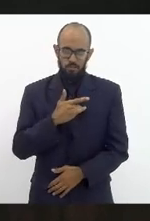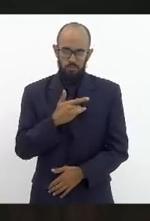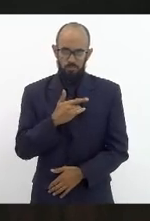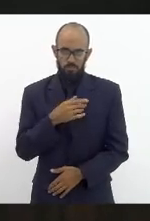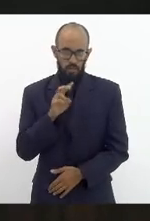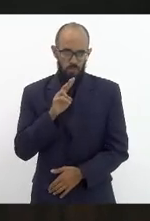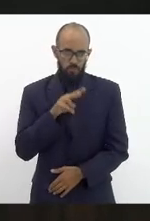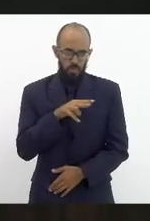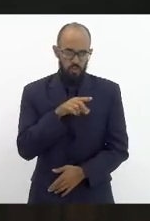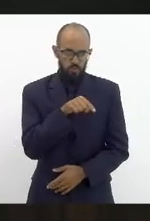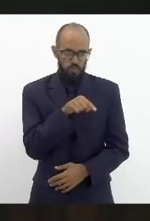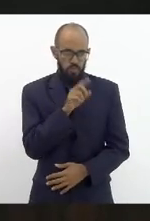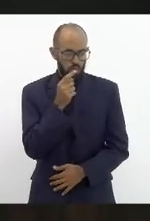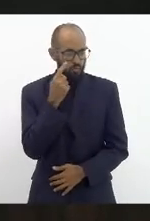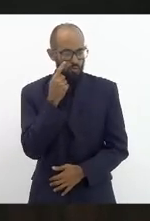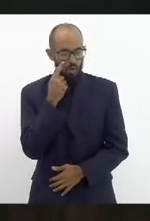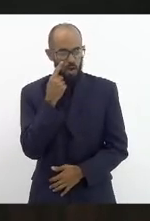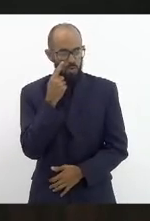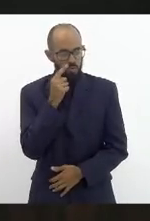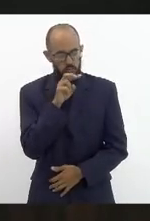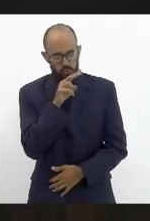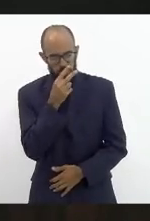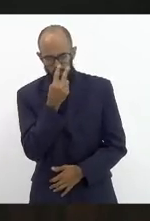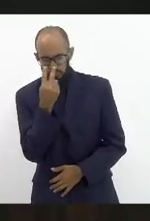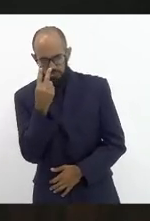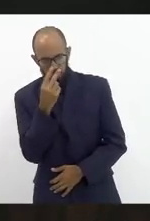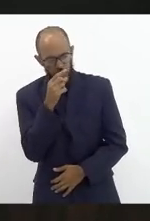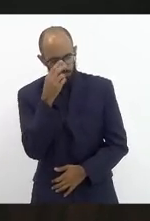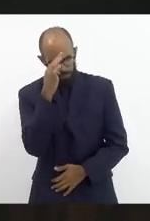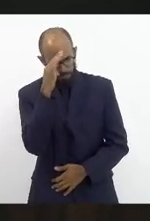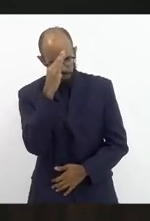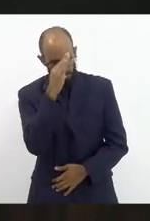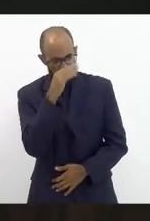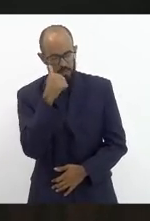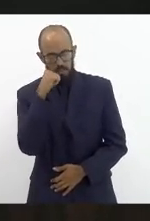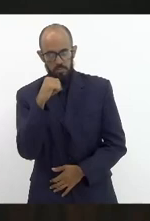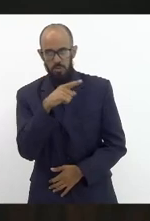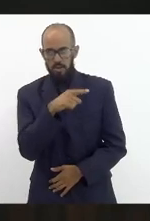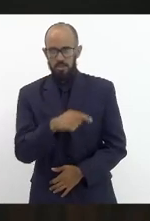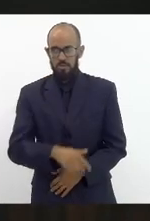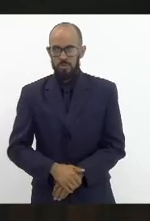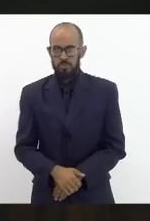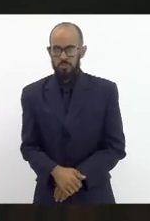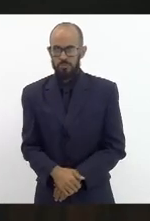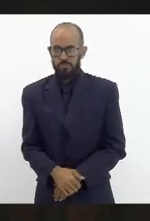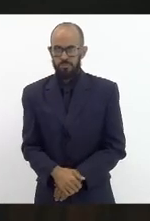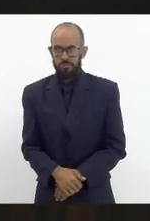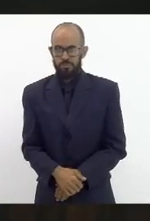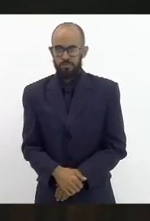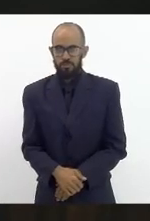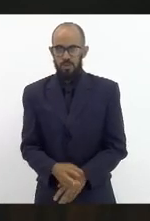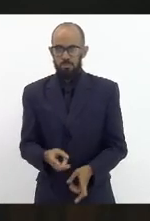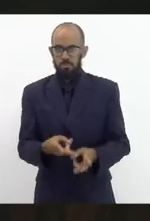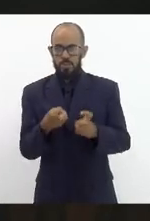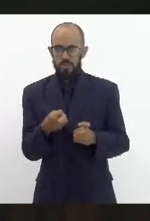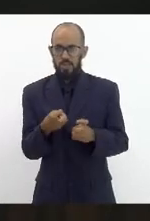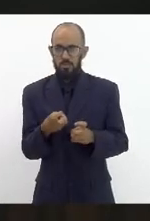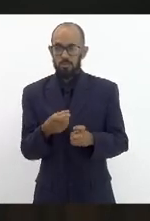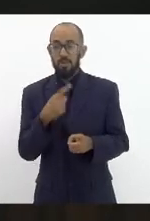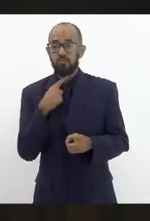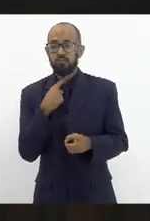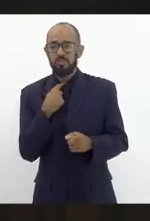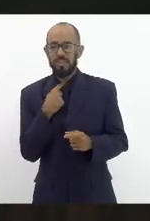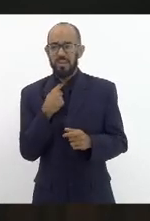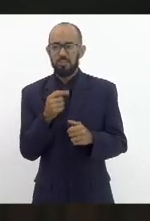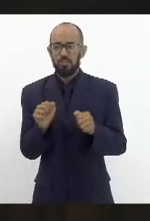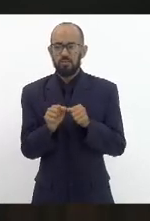vi isso nos olhos de cada um, das mulheres principalmente. Eu vi uma gana, um negócio para fazer junto.